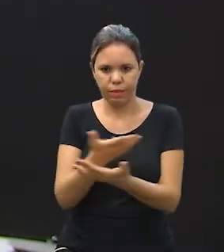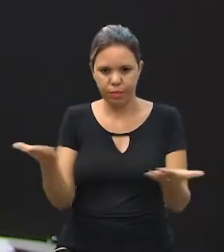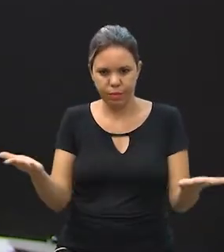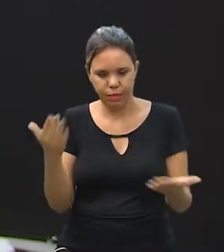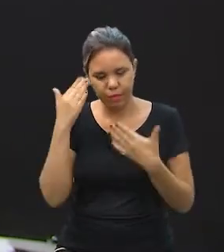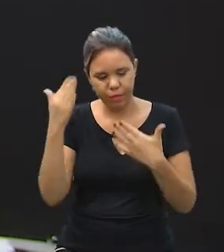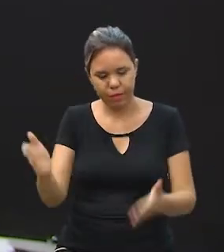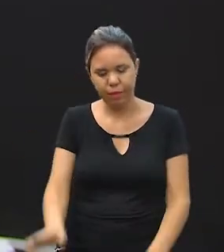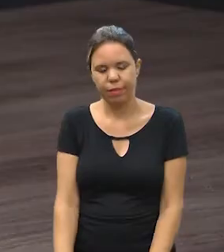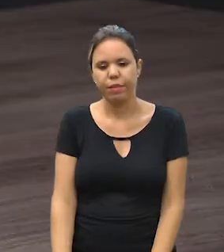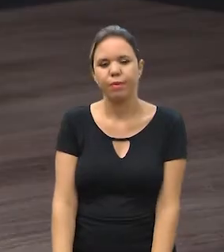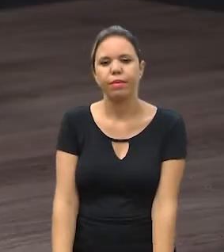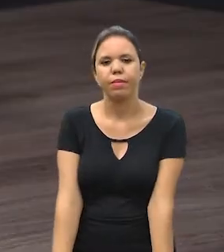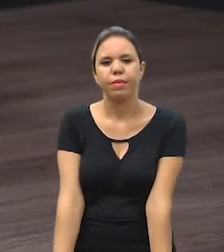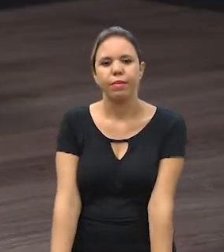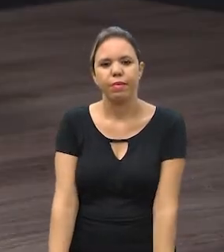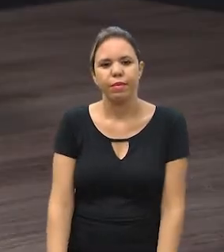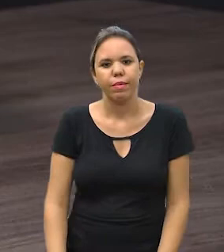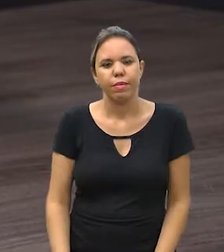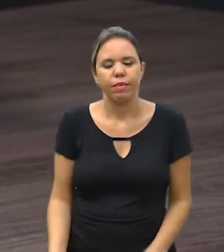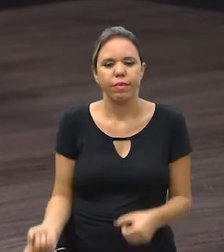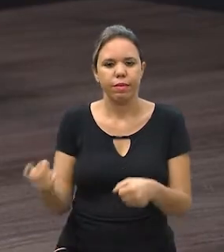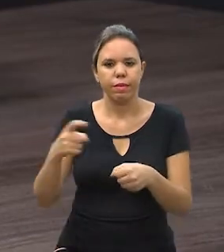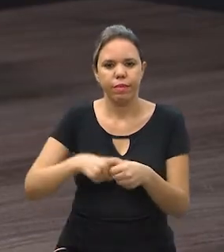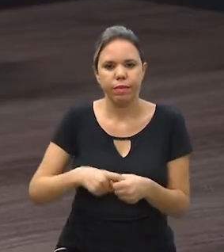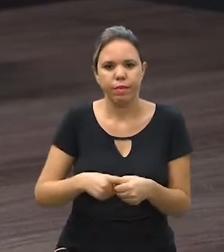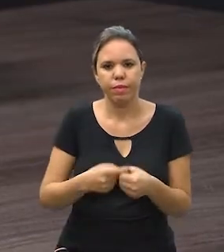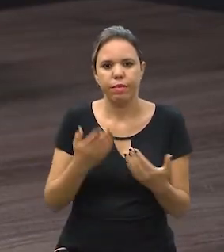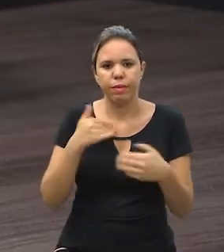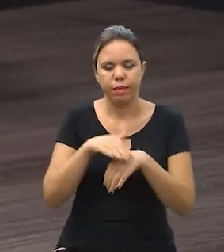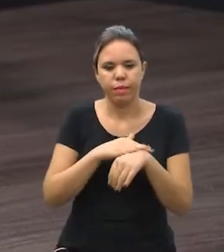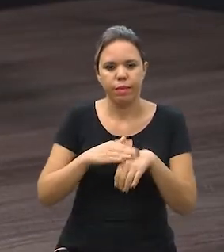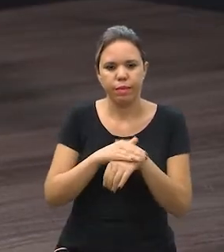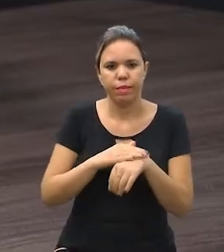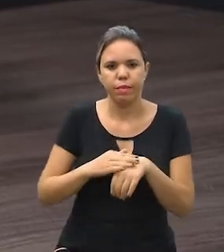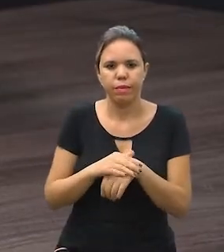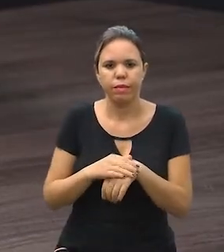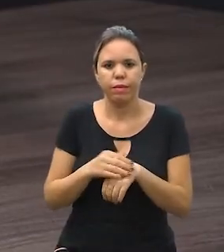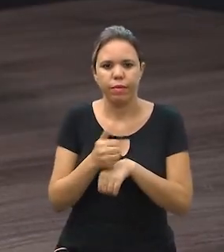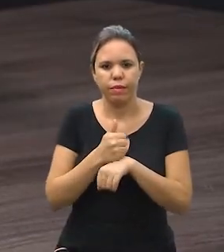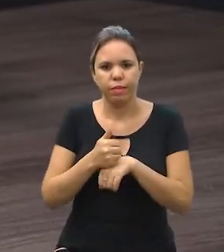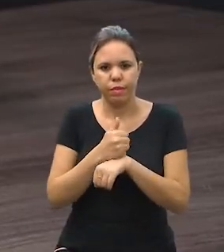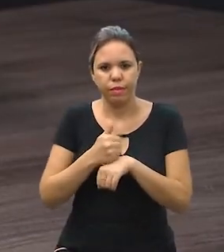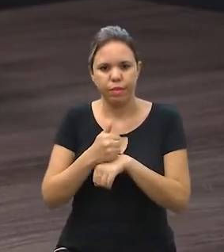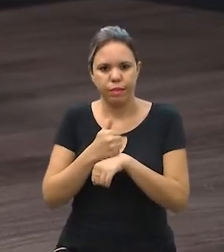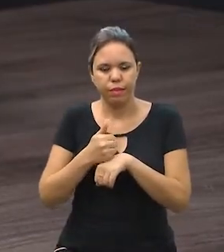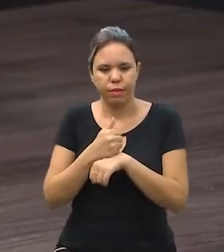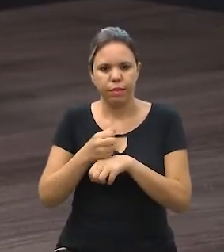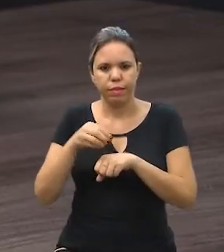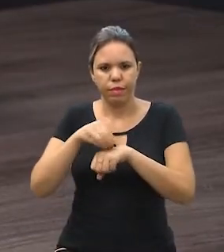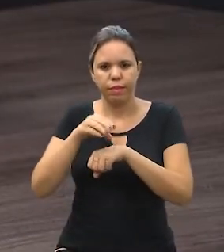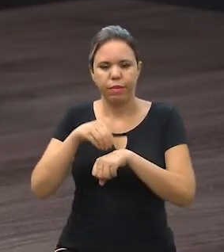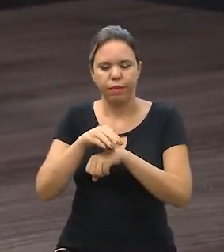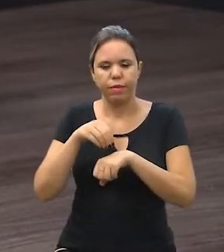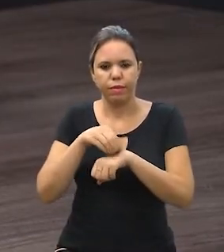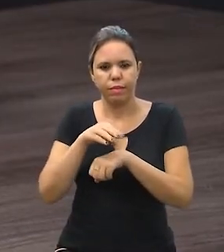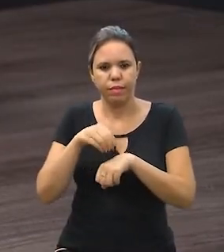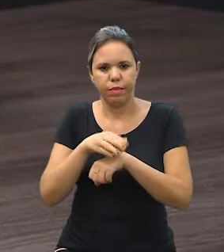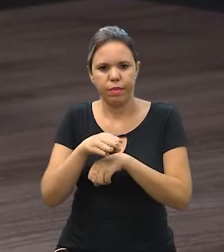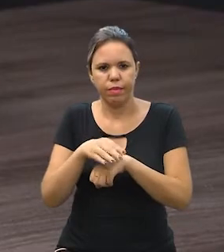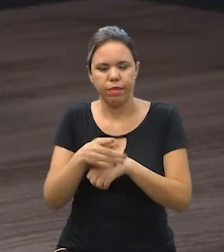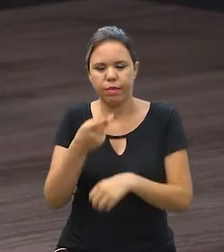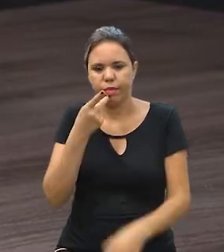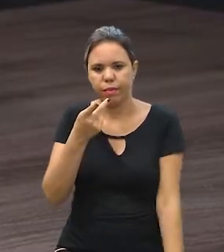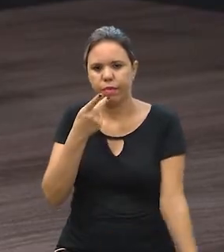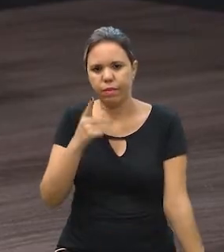mundo. Obrigada. Olha só, e na volta nós vamos conversar com uma especialista que vai dar dicas e